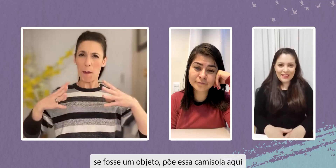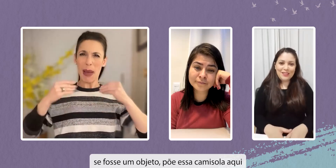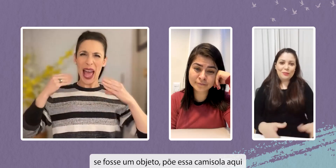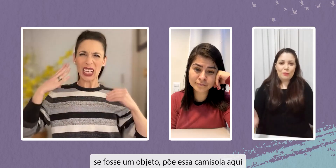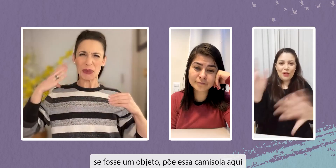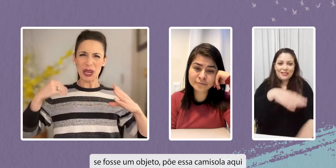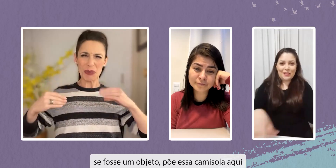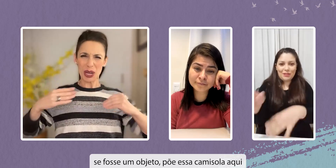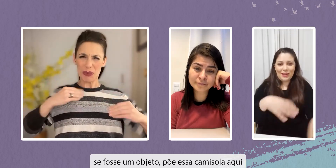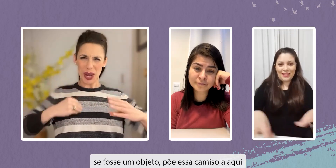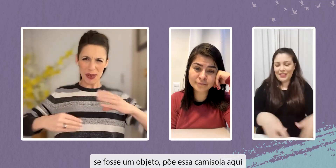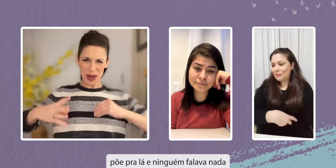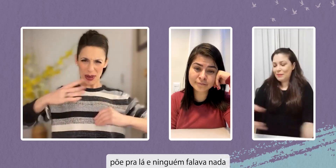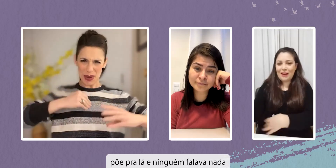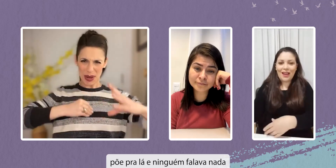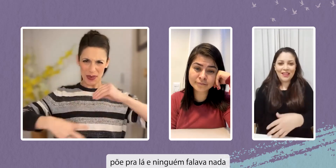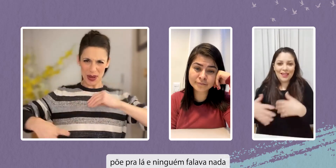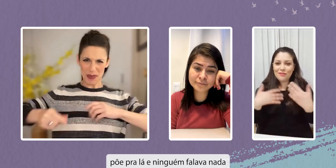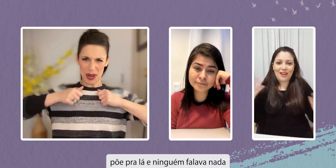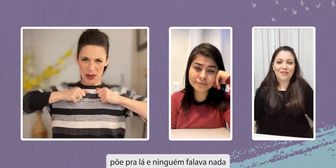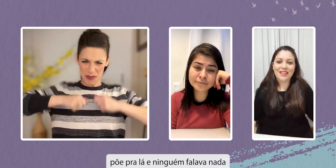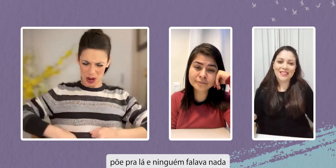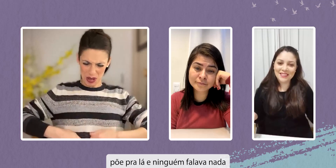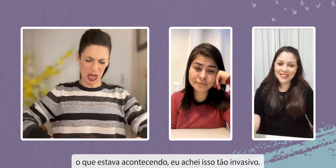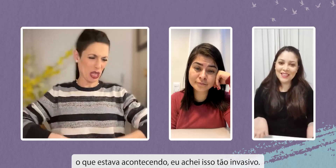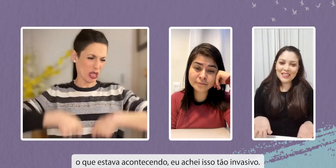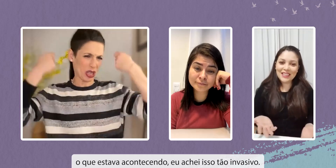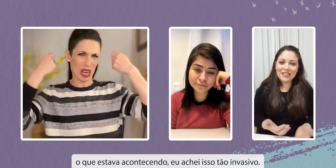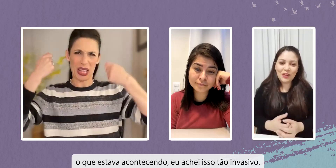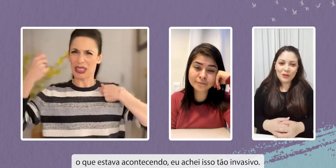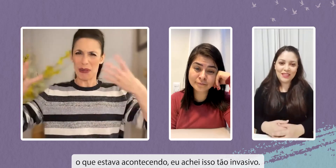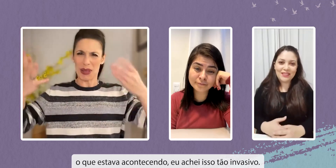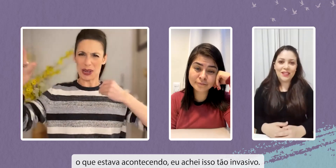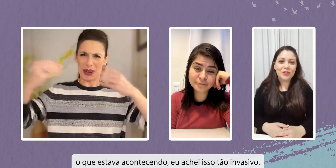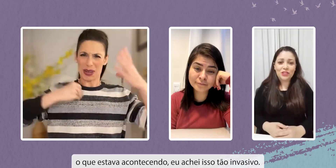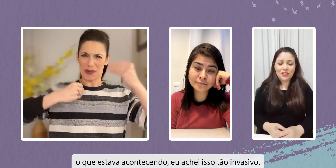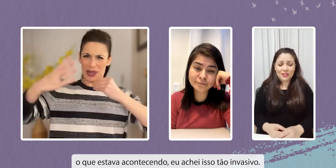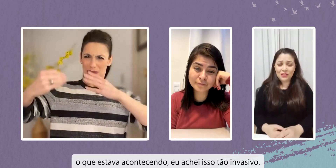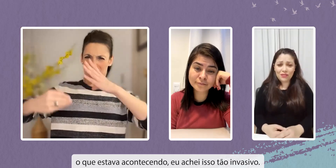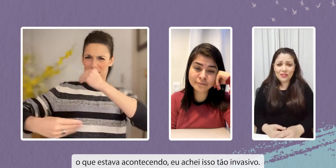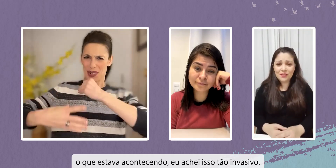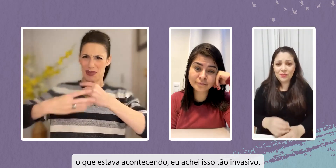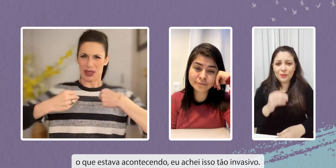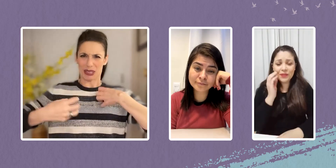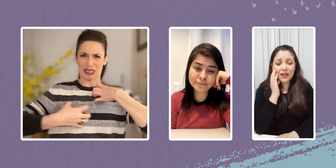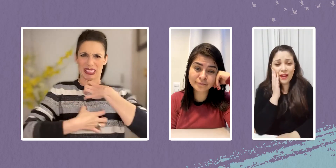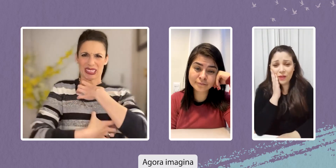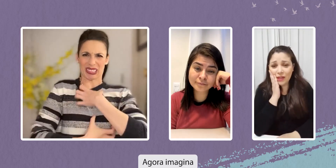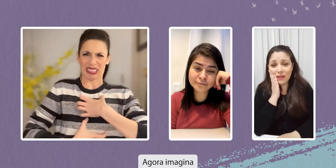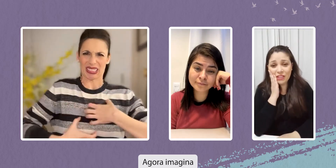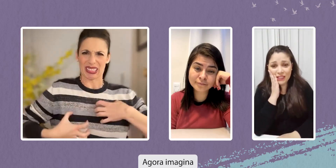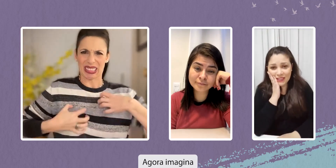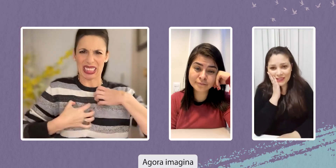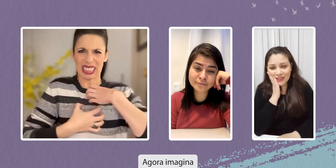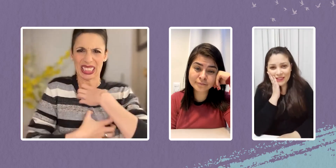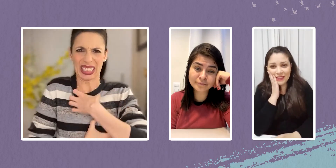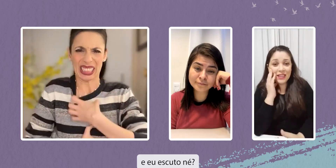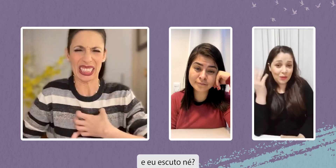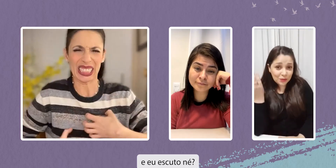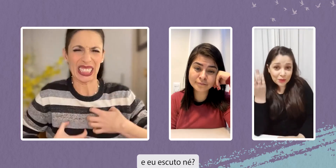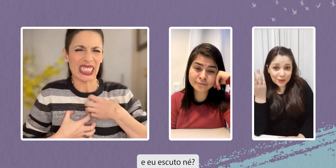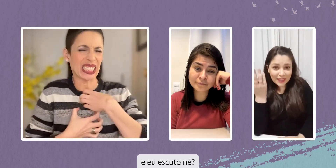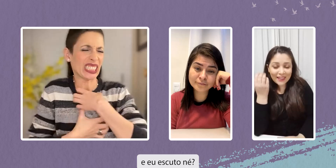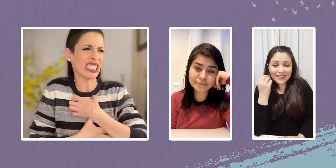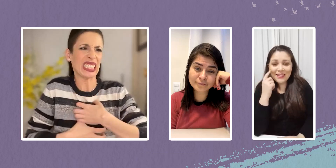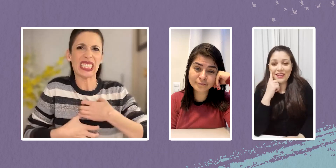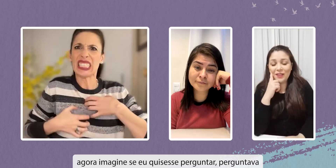sabe? Tipo, põe essa camisola aqui, põe pra lá e ninguém me falava nada. O que estava acontecendo? Eu achei isso tão invasivo. Agora imagina, e